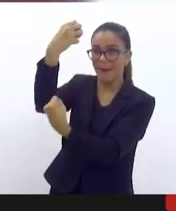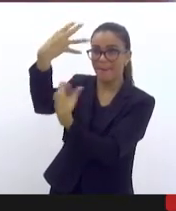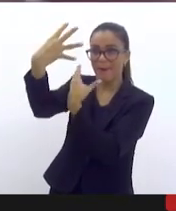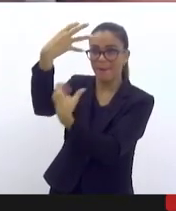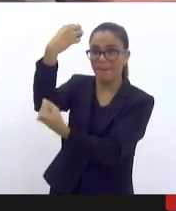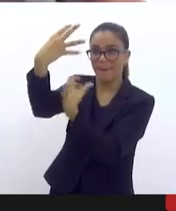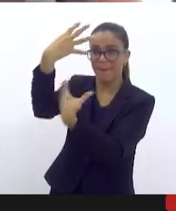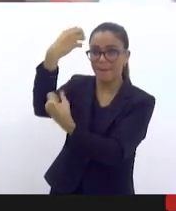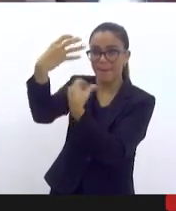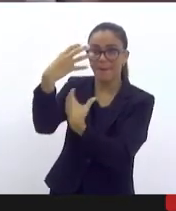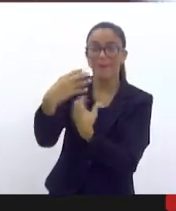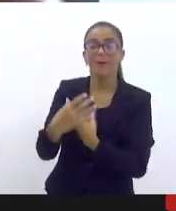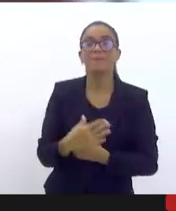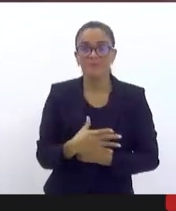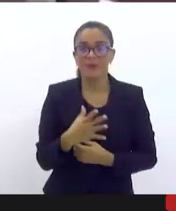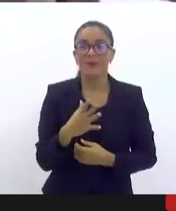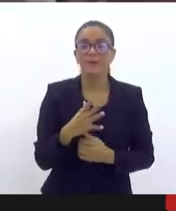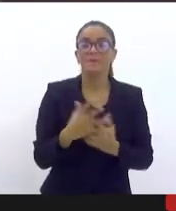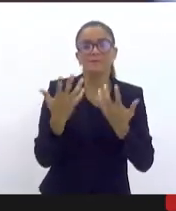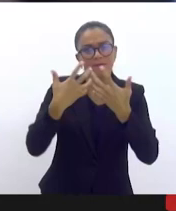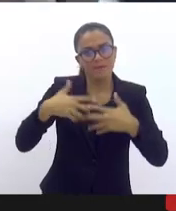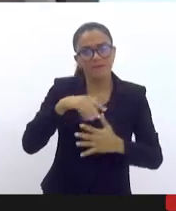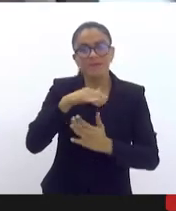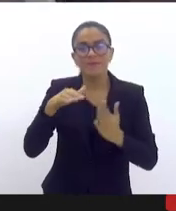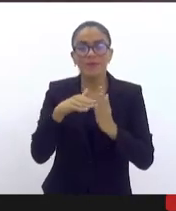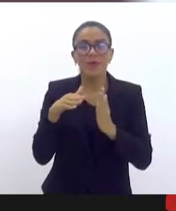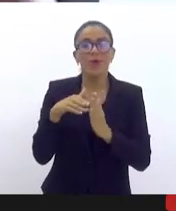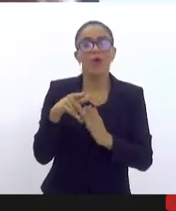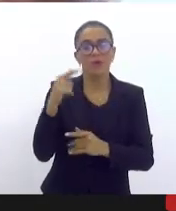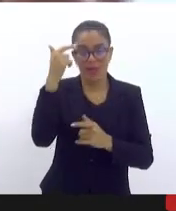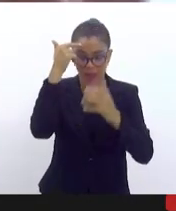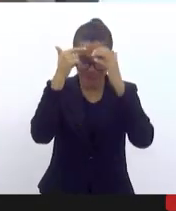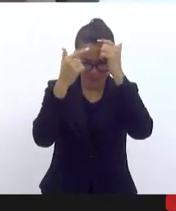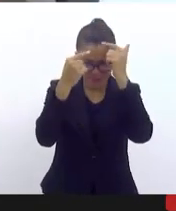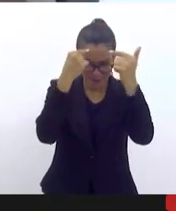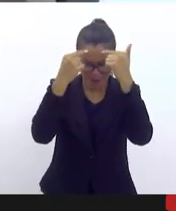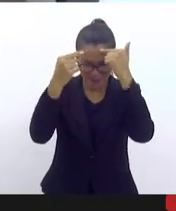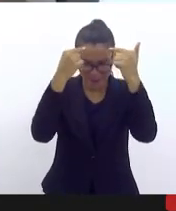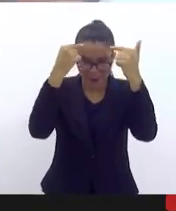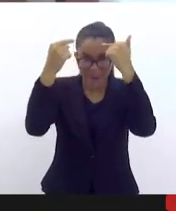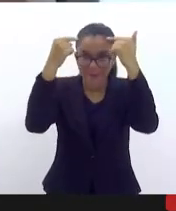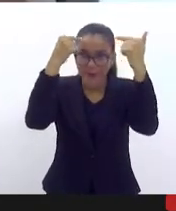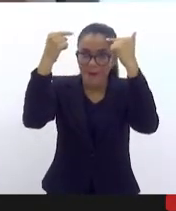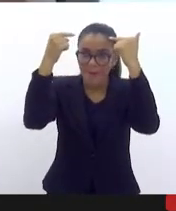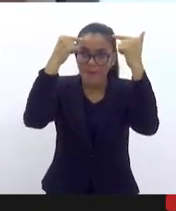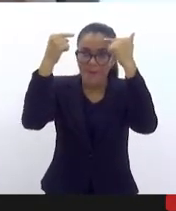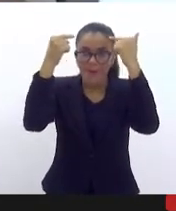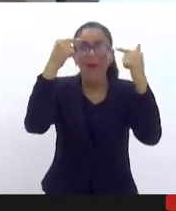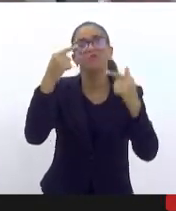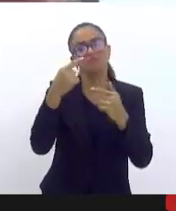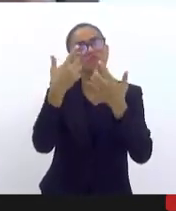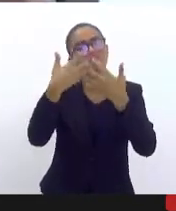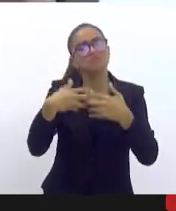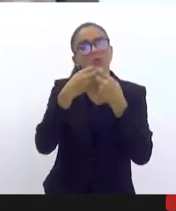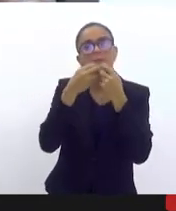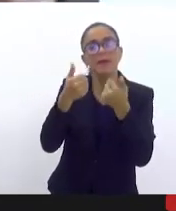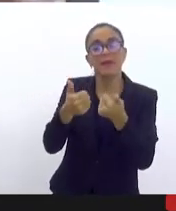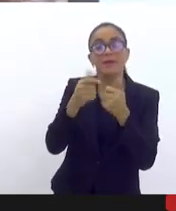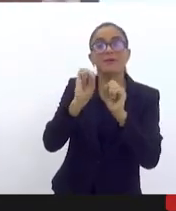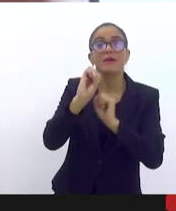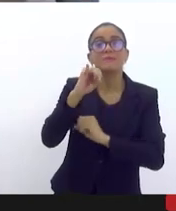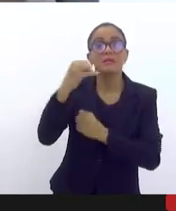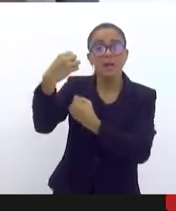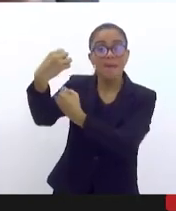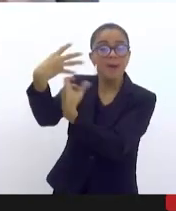fica funcionando tudo o fluxo mental funciona bem mas se eu